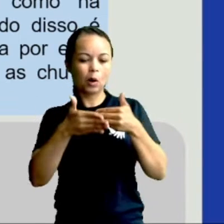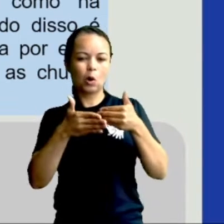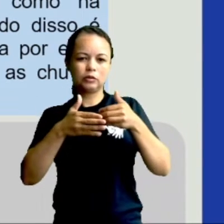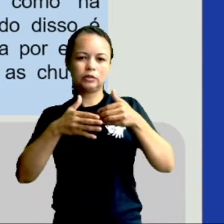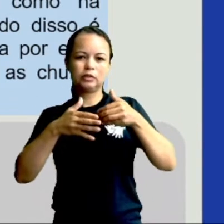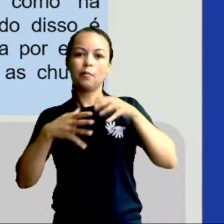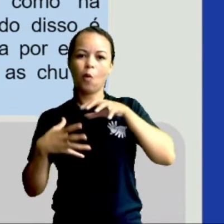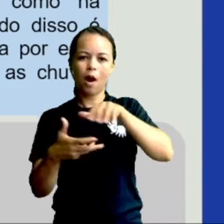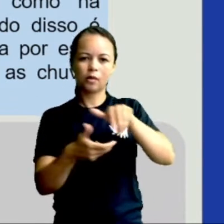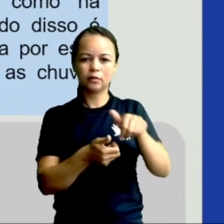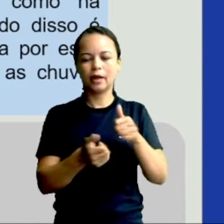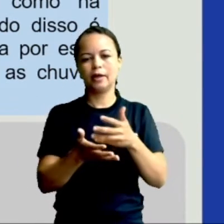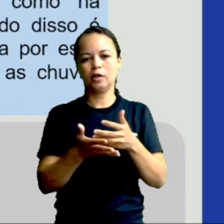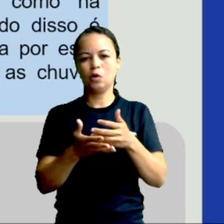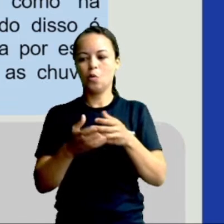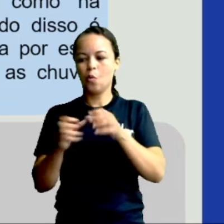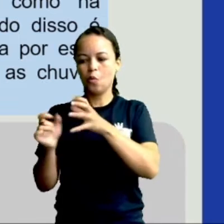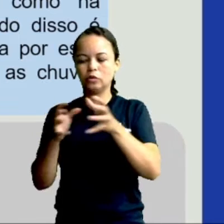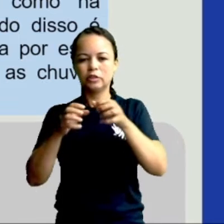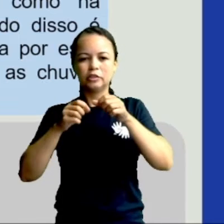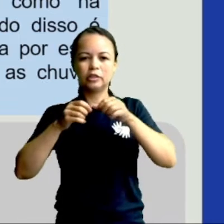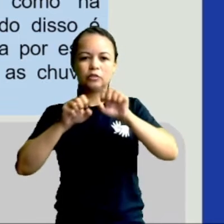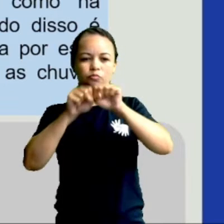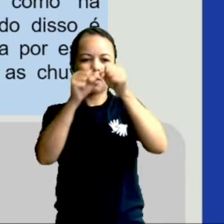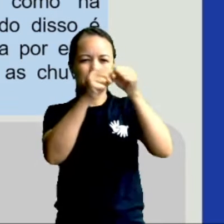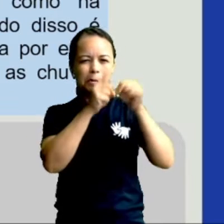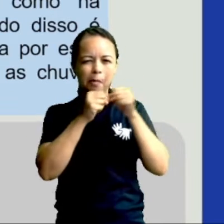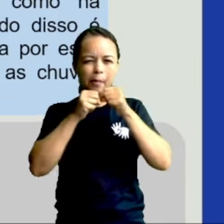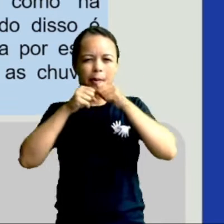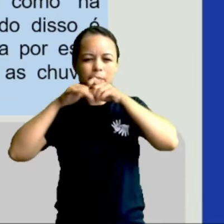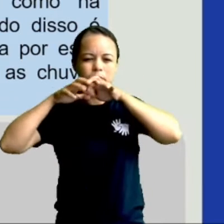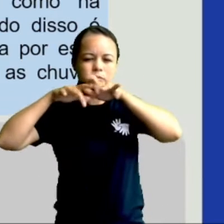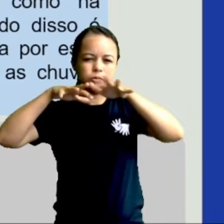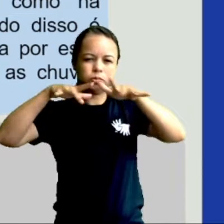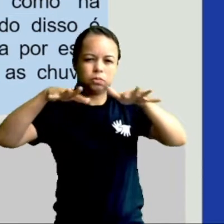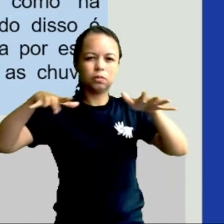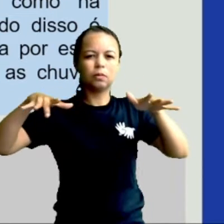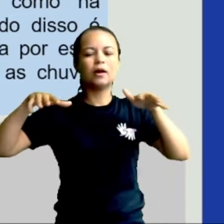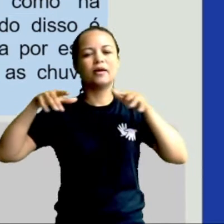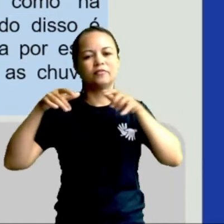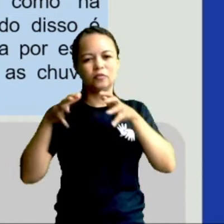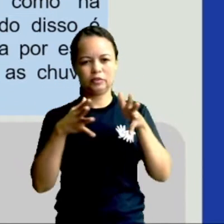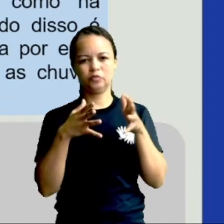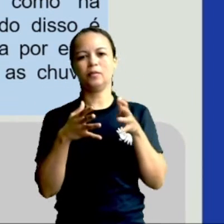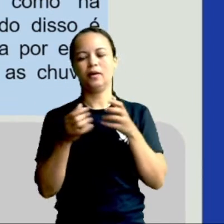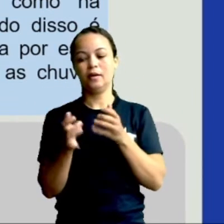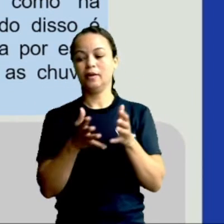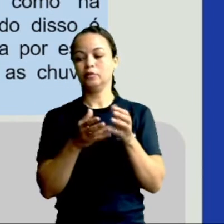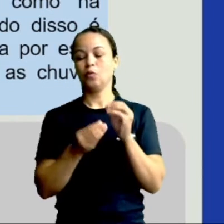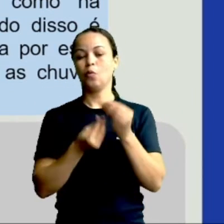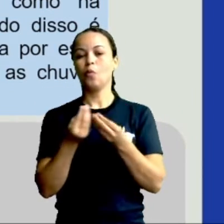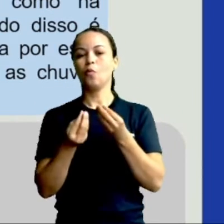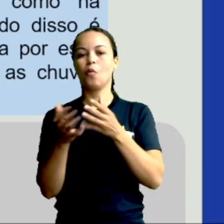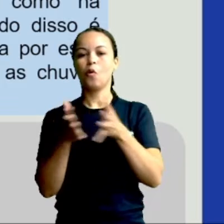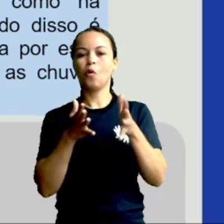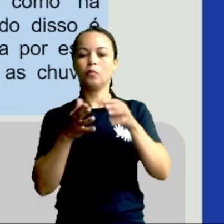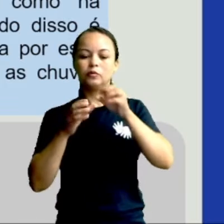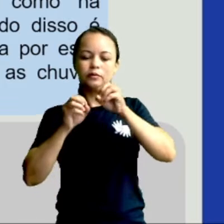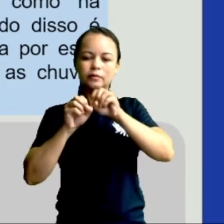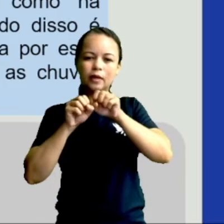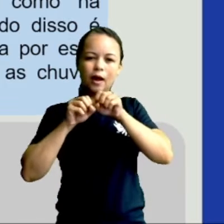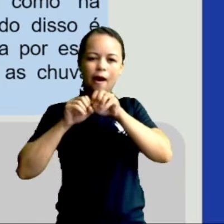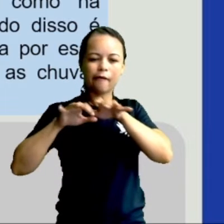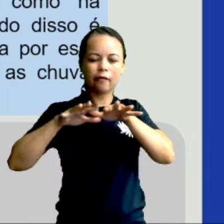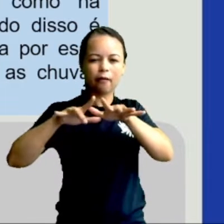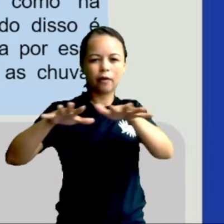Os detritos dos cometas vão se espalhando por toda a extensão da órbita do cometa, bem como na diagonal a ela.